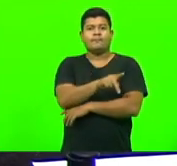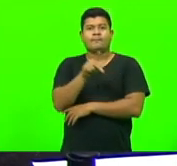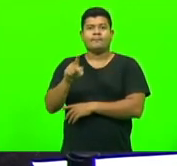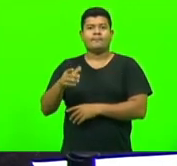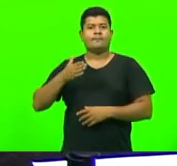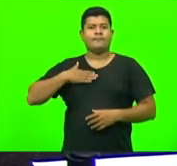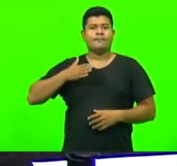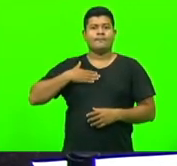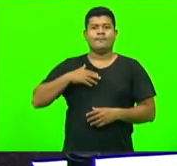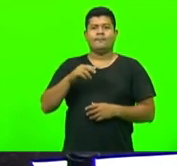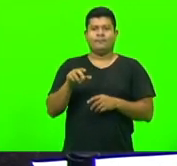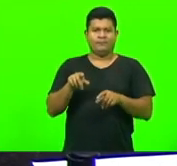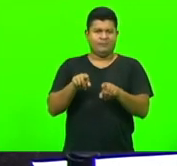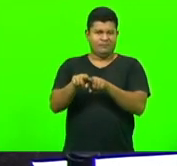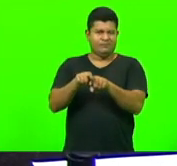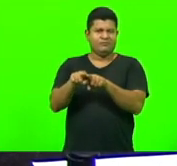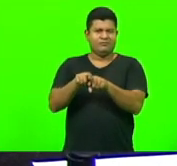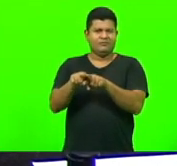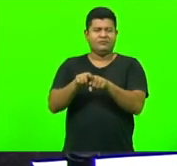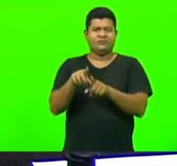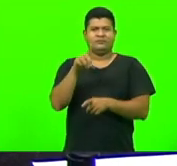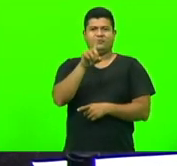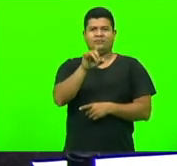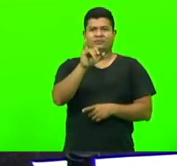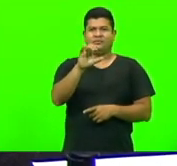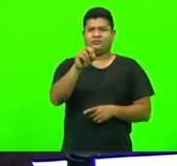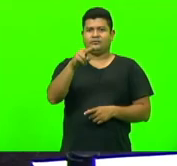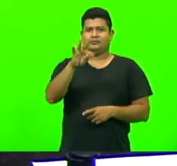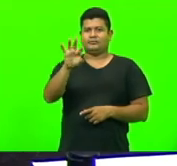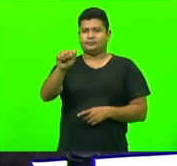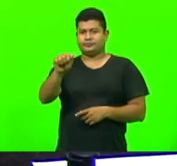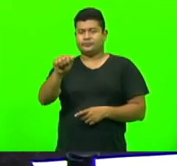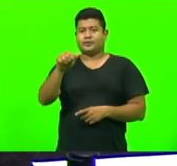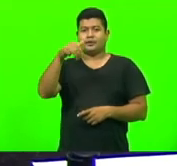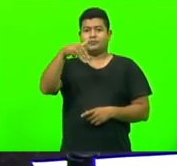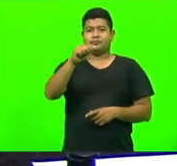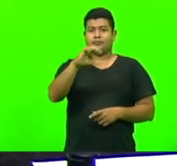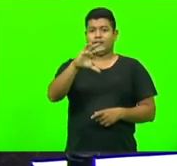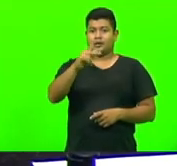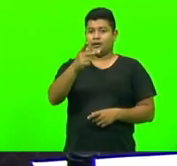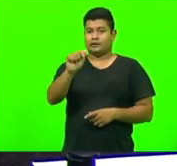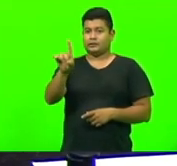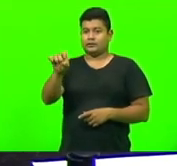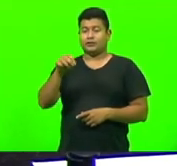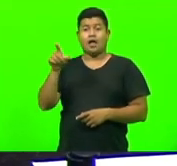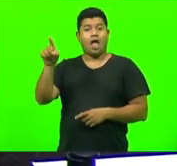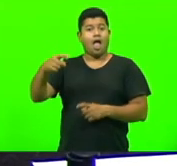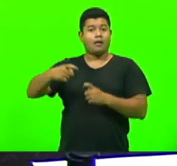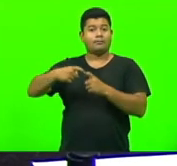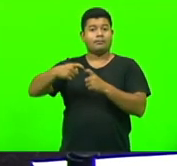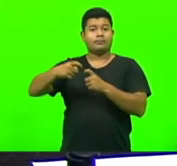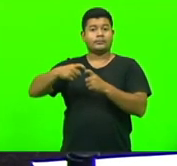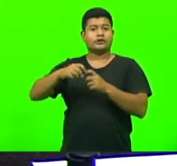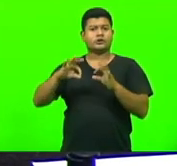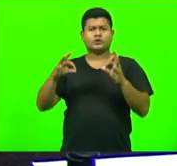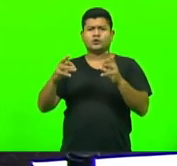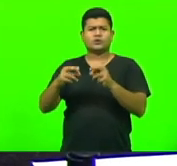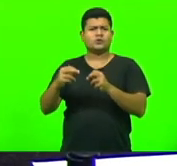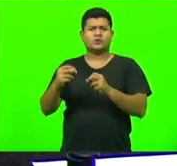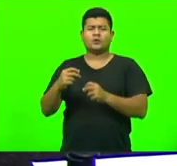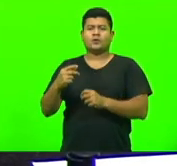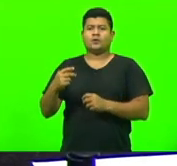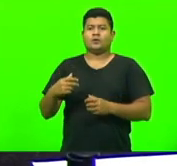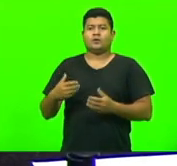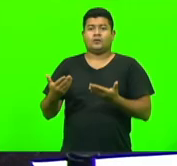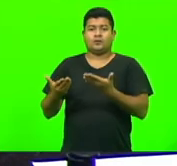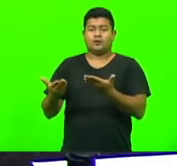irmão, Jonathan Machado, ele é médico, fez todos os procedimentos, vacina, e